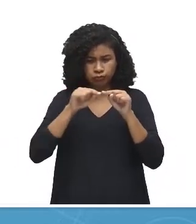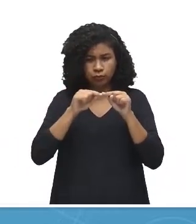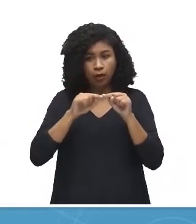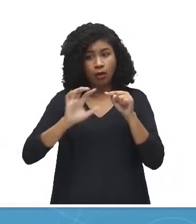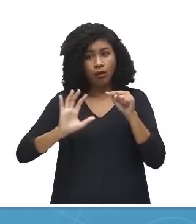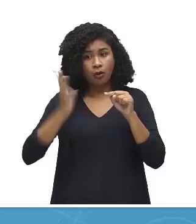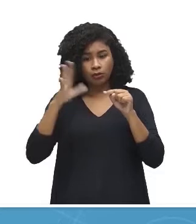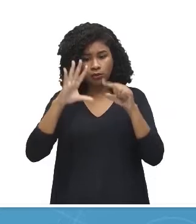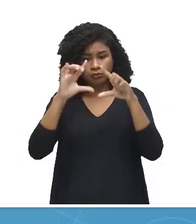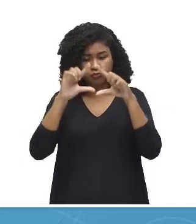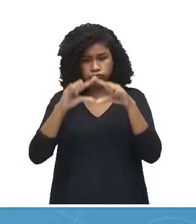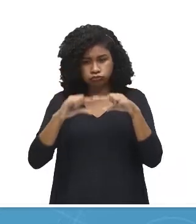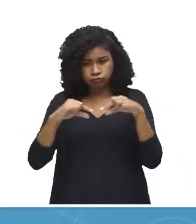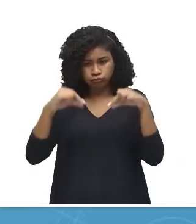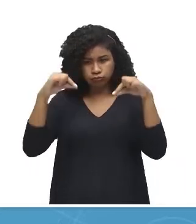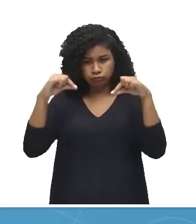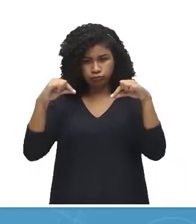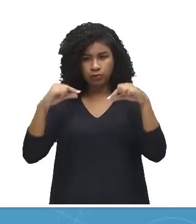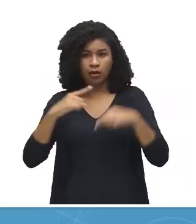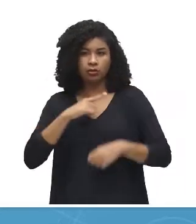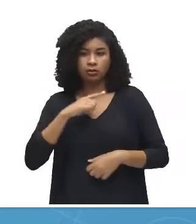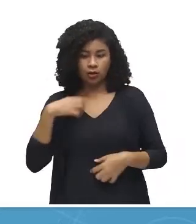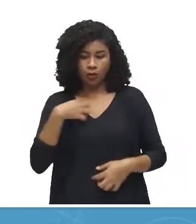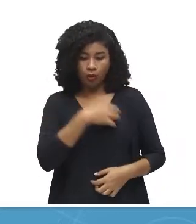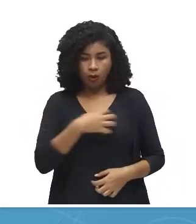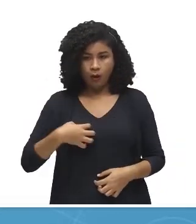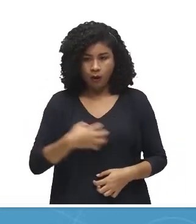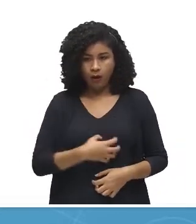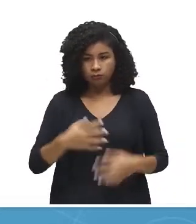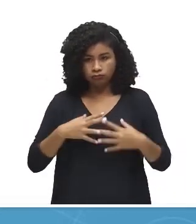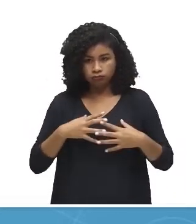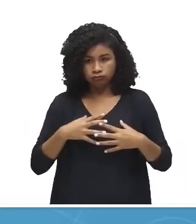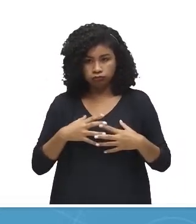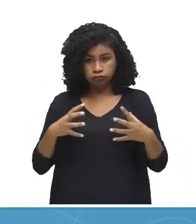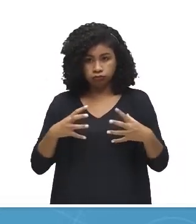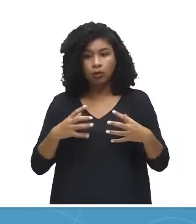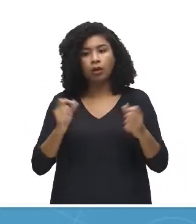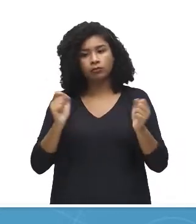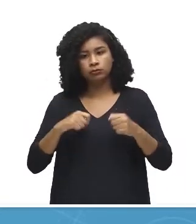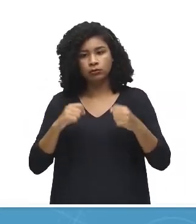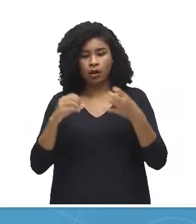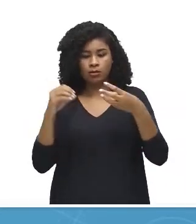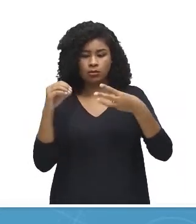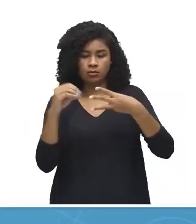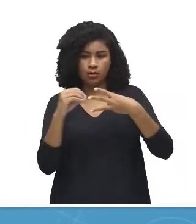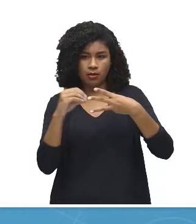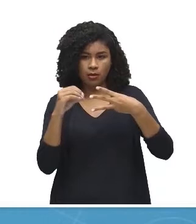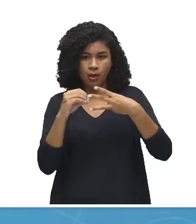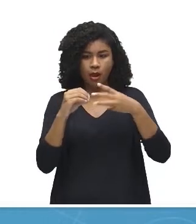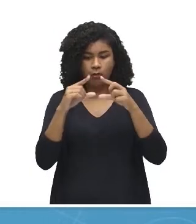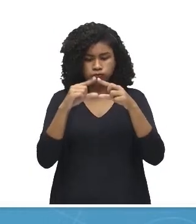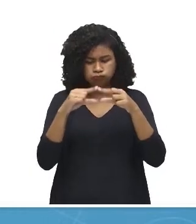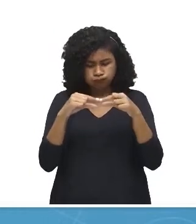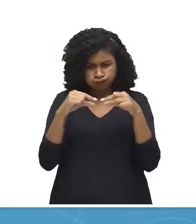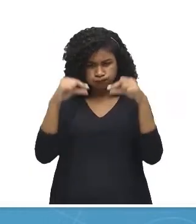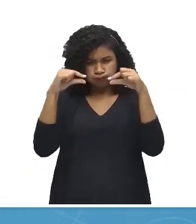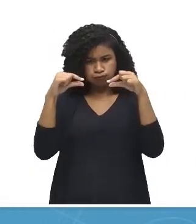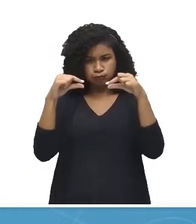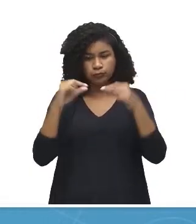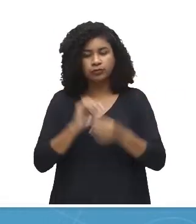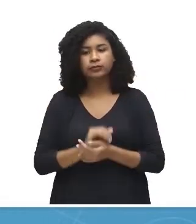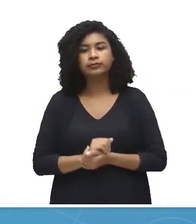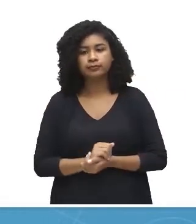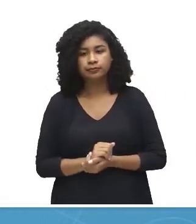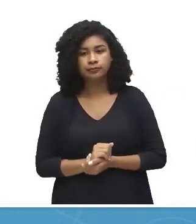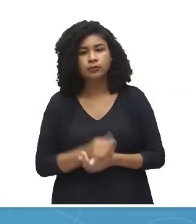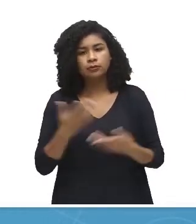lembrando que o tecido epitelial não está só aqui na nossa pele, mas também está compondo vários órgãos dentro do nosso corpo, tá?